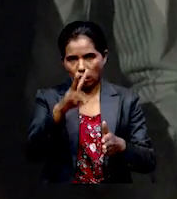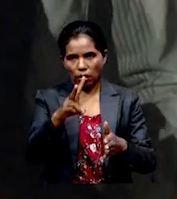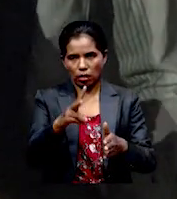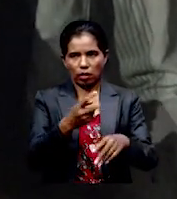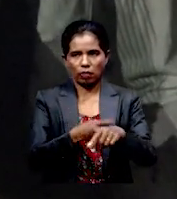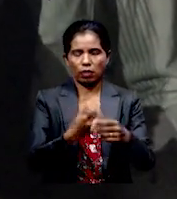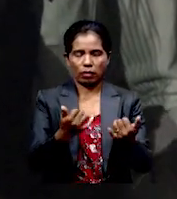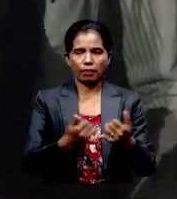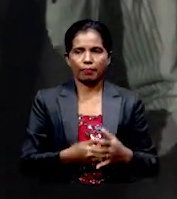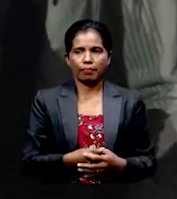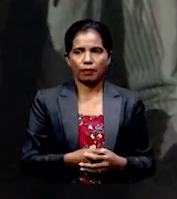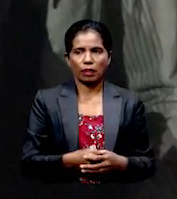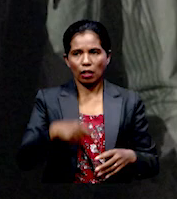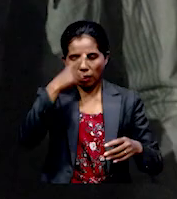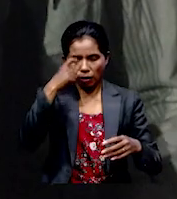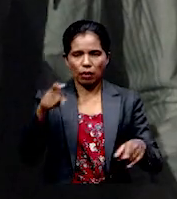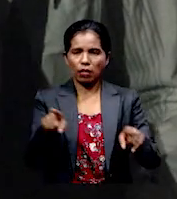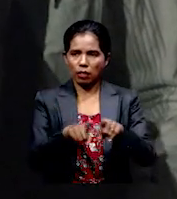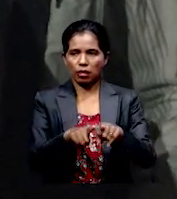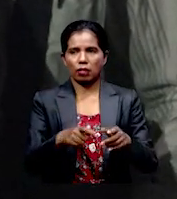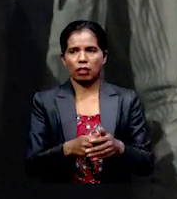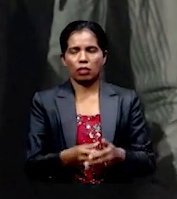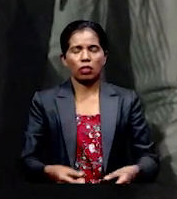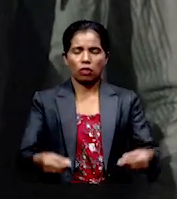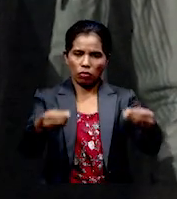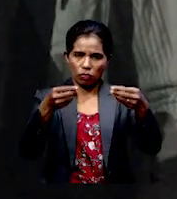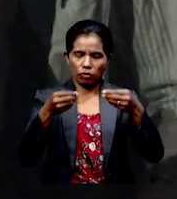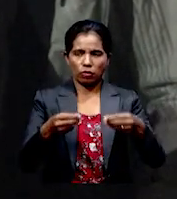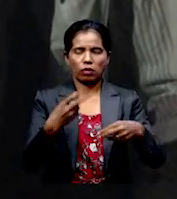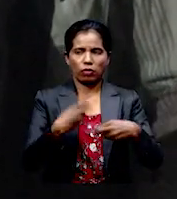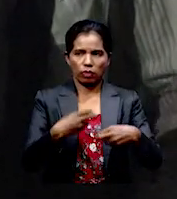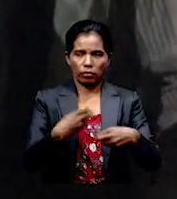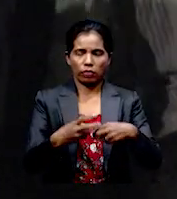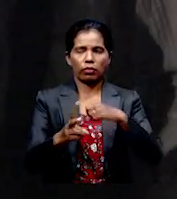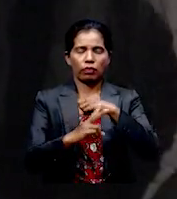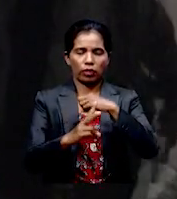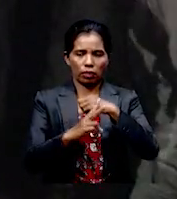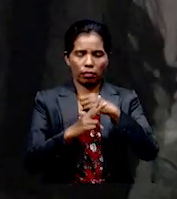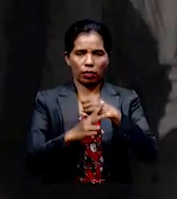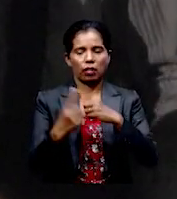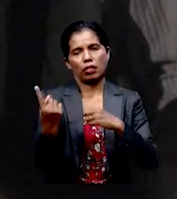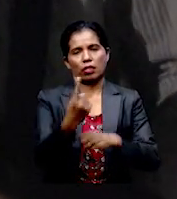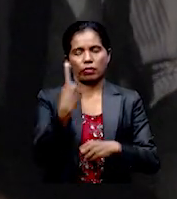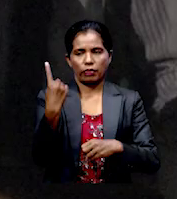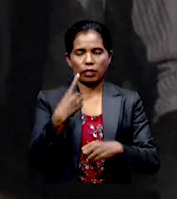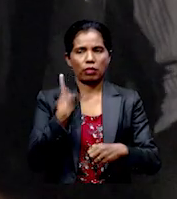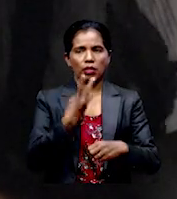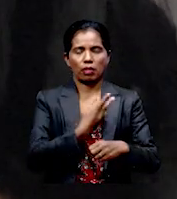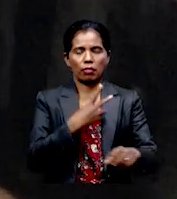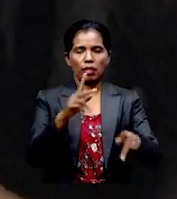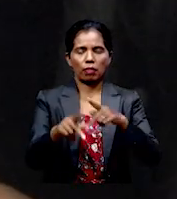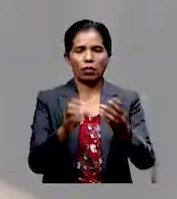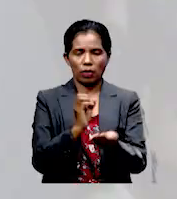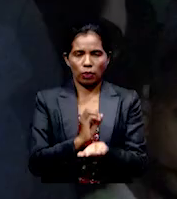dane tamba ida hane sane a fo a bitima bebek ba ya ami popo egusi